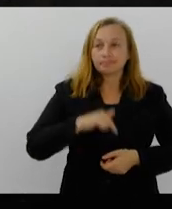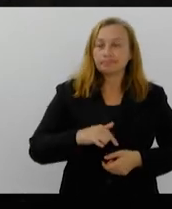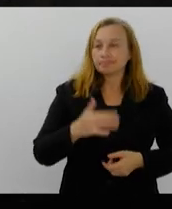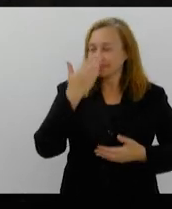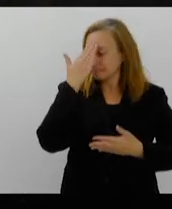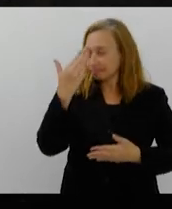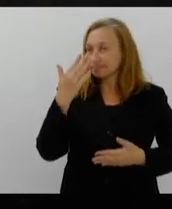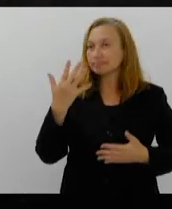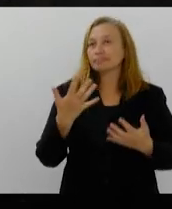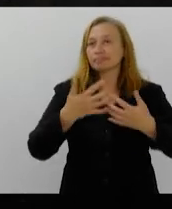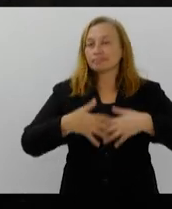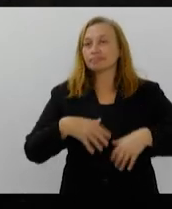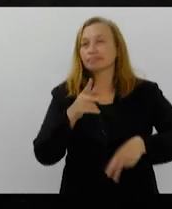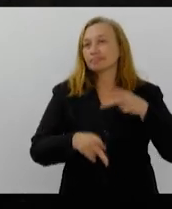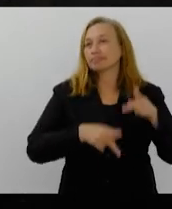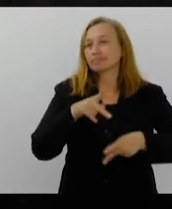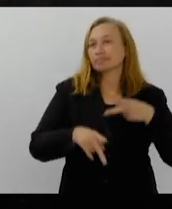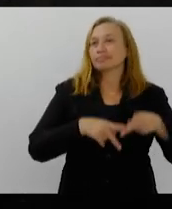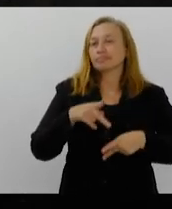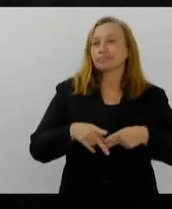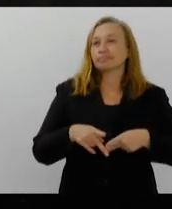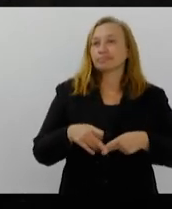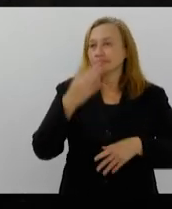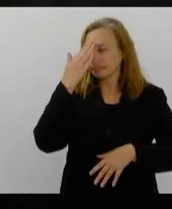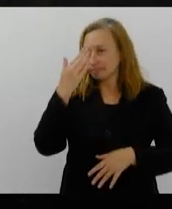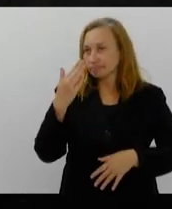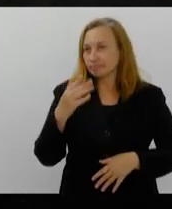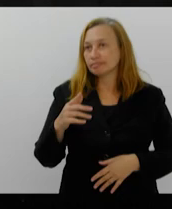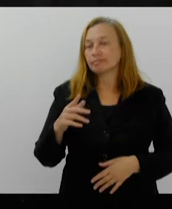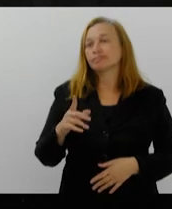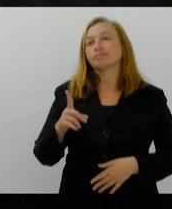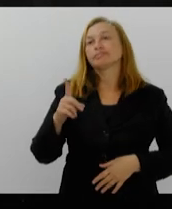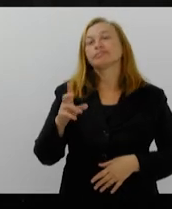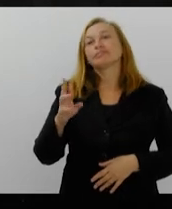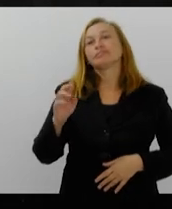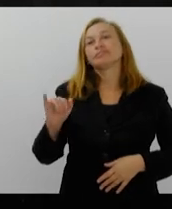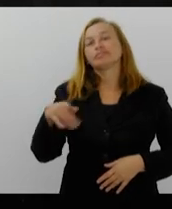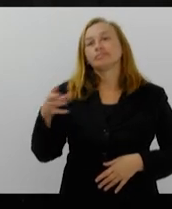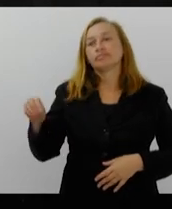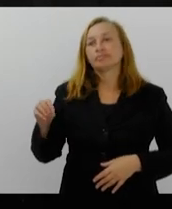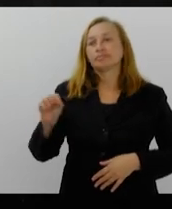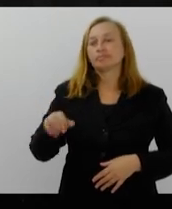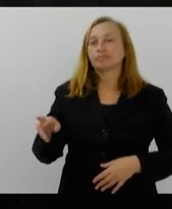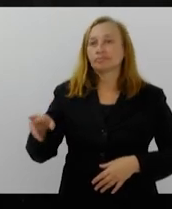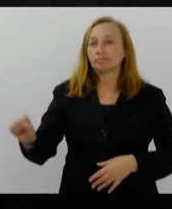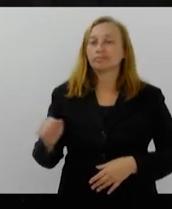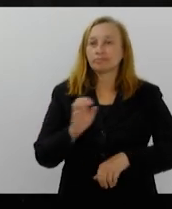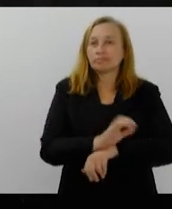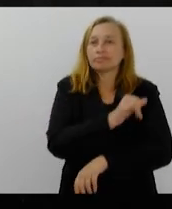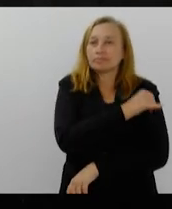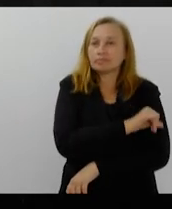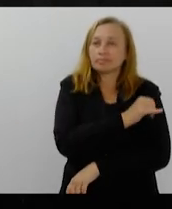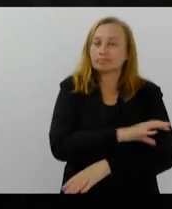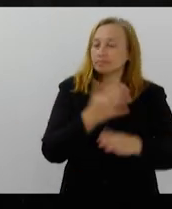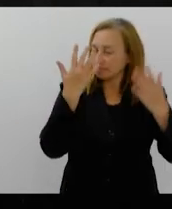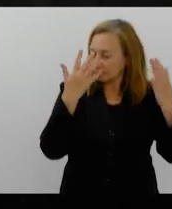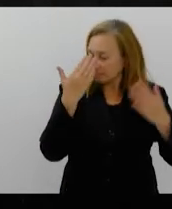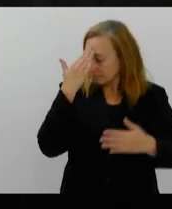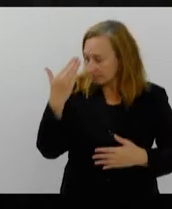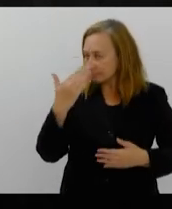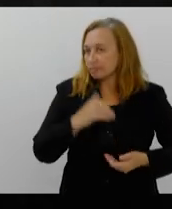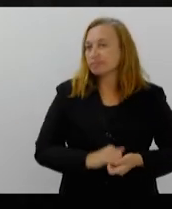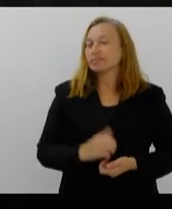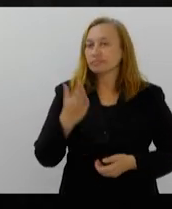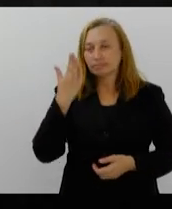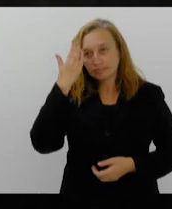ao povo de Petrópolis, grato ao povo da região serrana e do interior do Estado do Rio de Janeiro e grato a todo o Estado do Rio de Janeiro que sabe que a gente